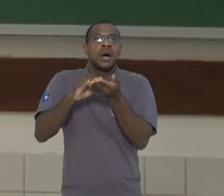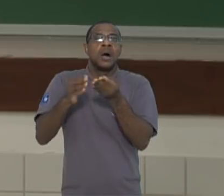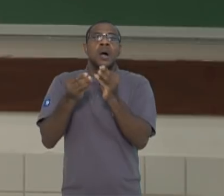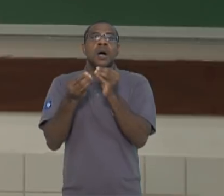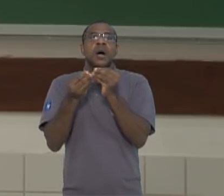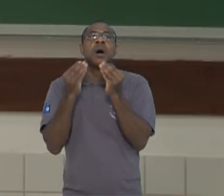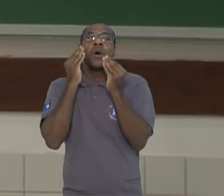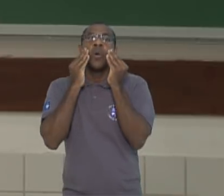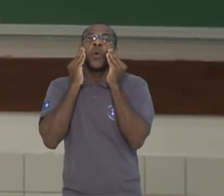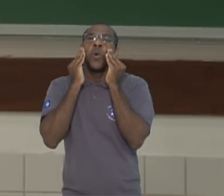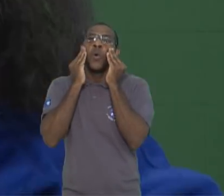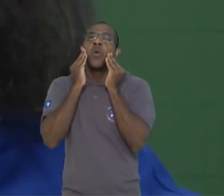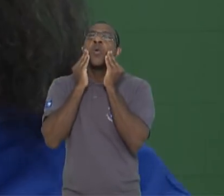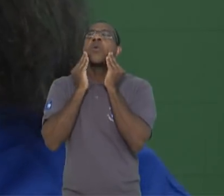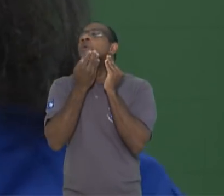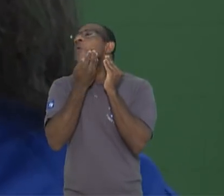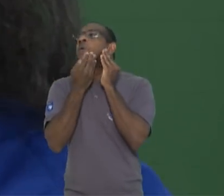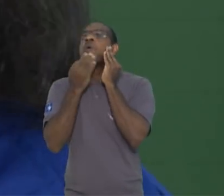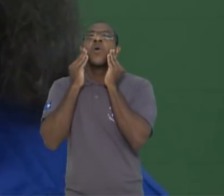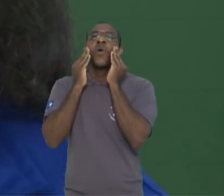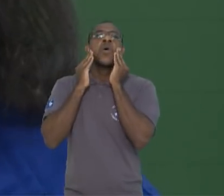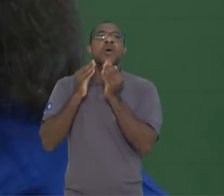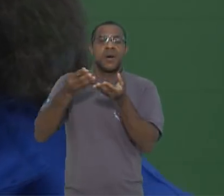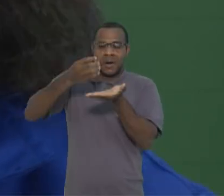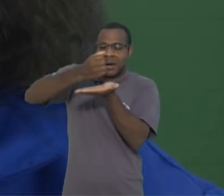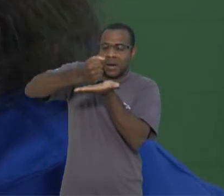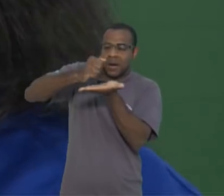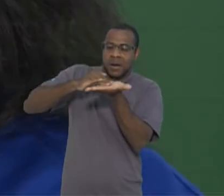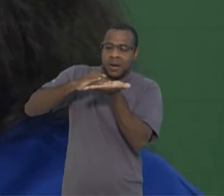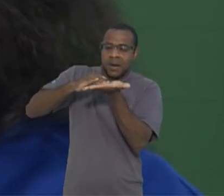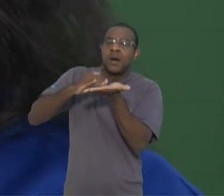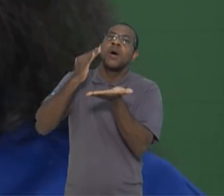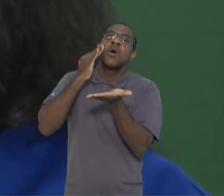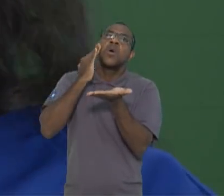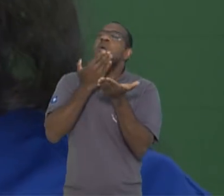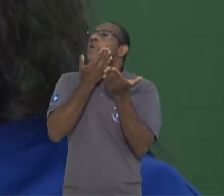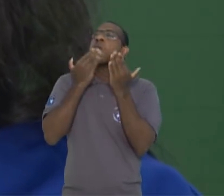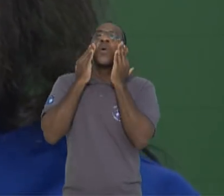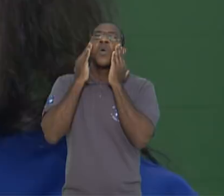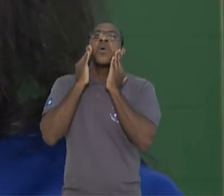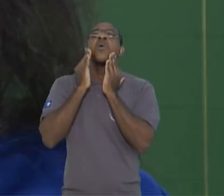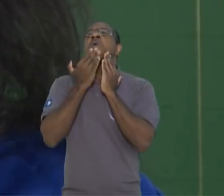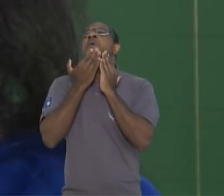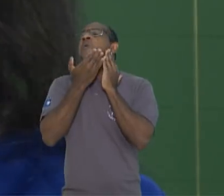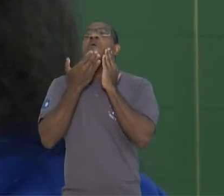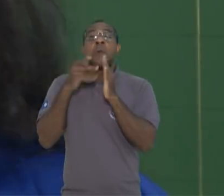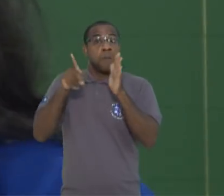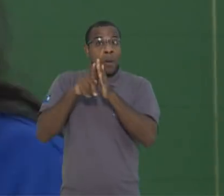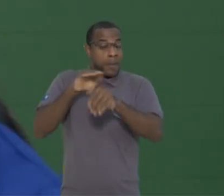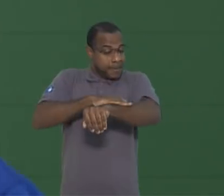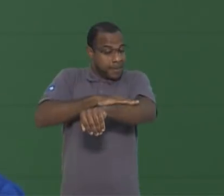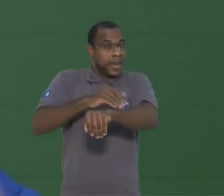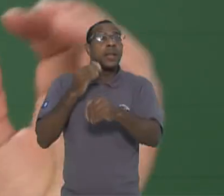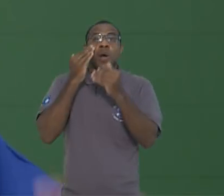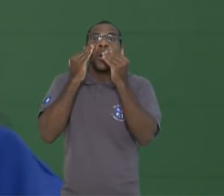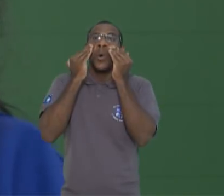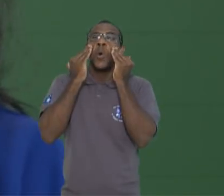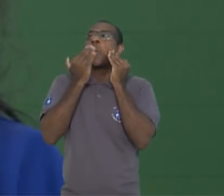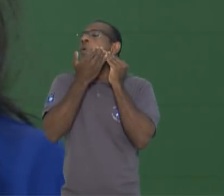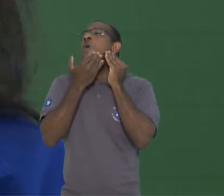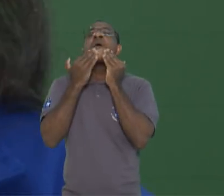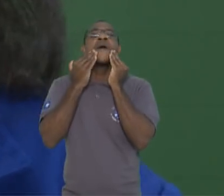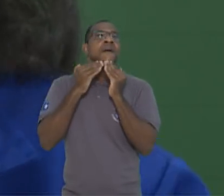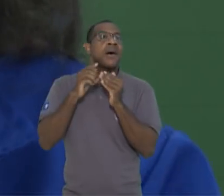no rosto. Vou aproveitar aqui e hidratar a pele, ó. Passou no rosto todo o hidratante, você vai num